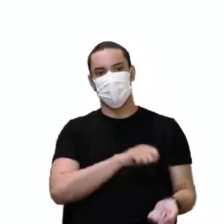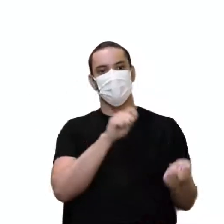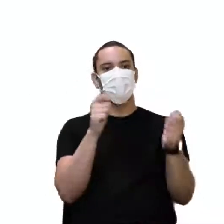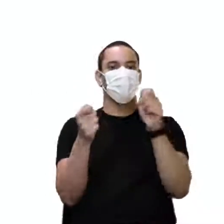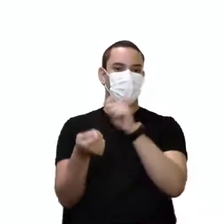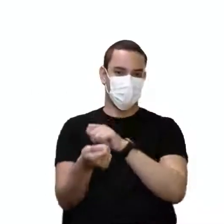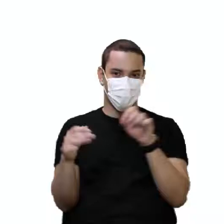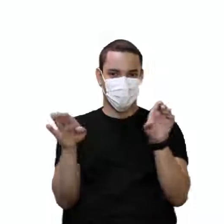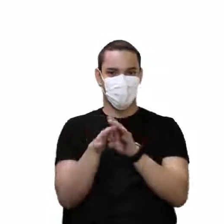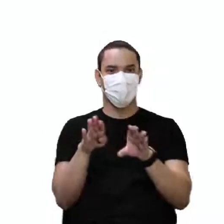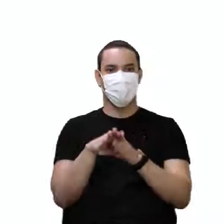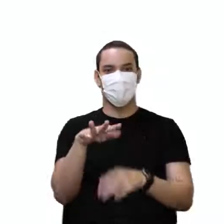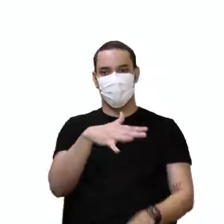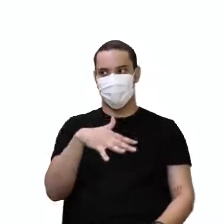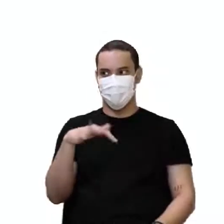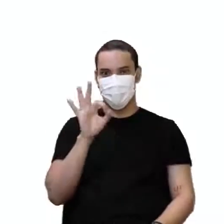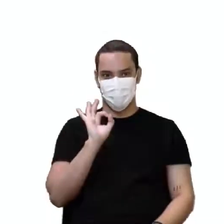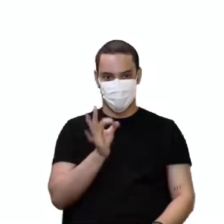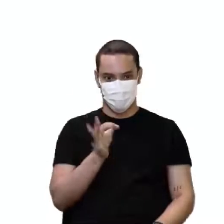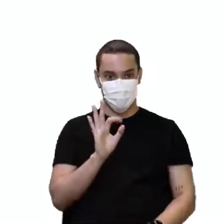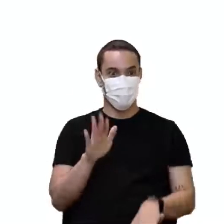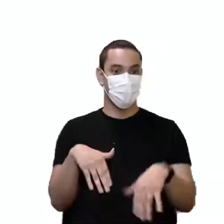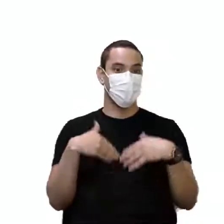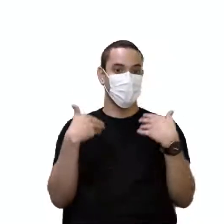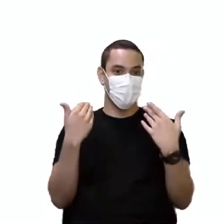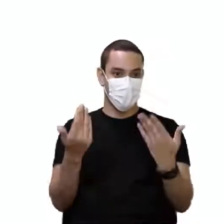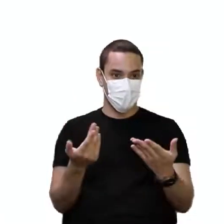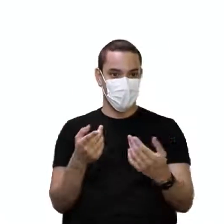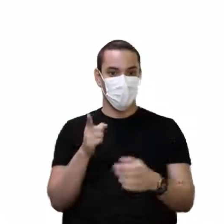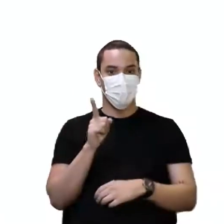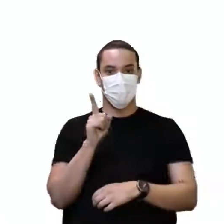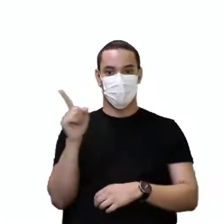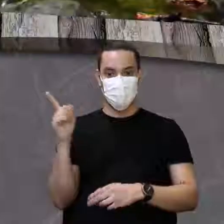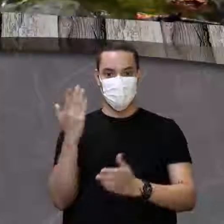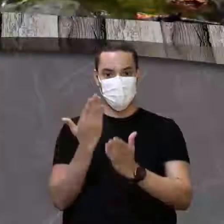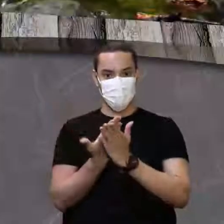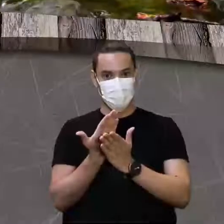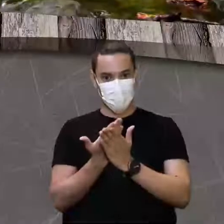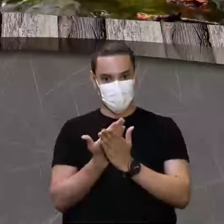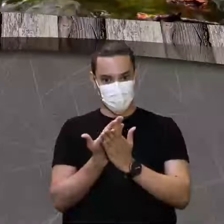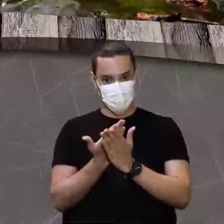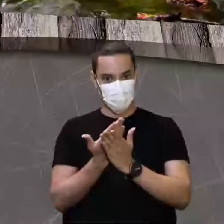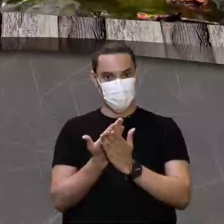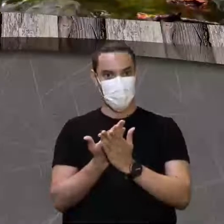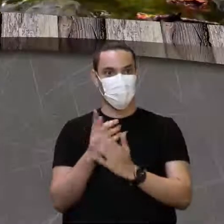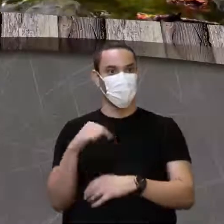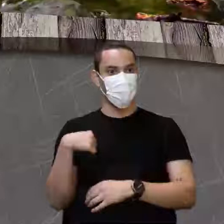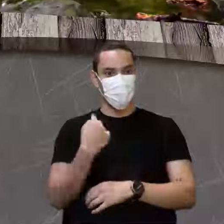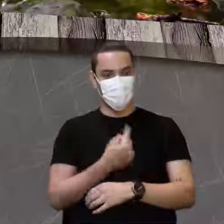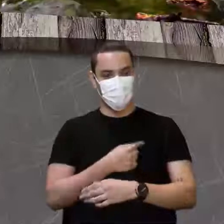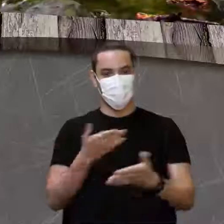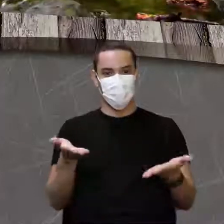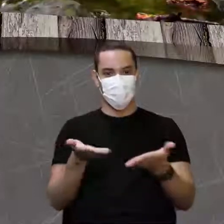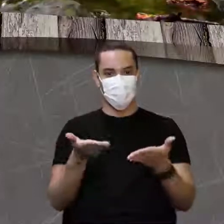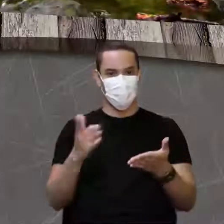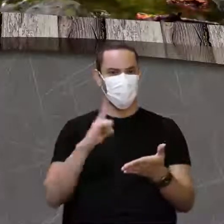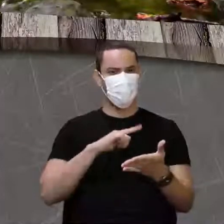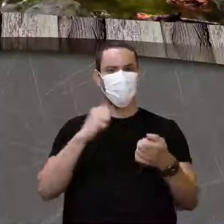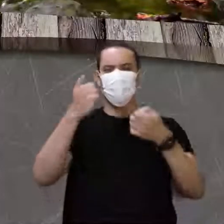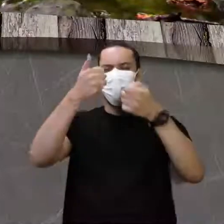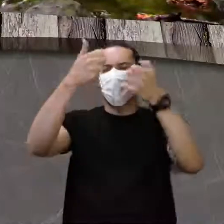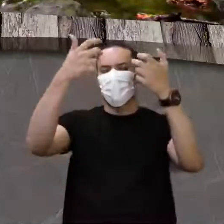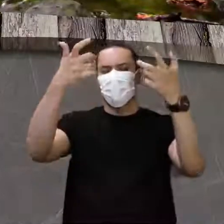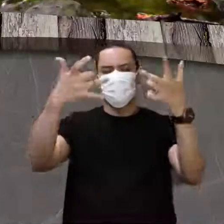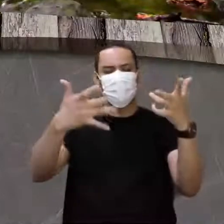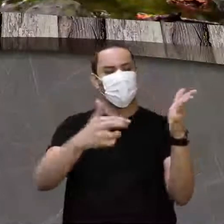adaptabilidades para o seu ambiente aí. Tá bom, galera? Então essa foi aqui para mim a nossa aula mostrando, tem muita coisa,